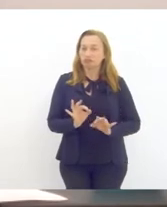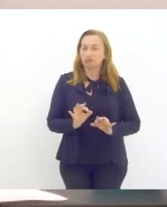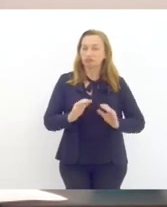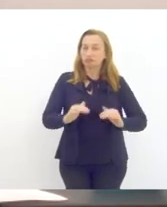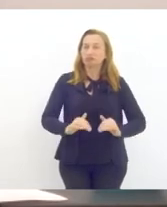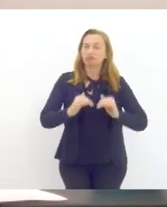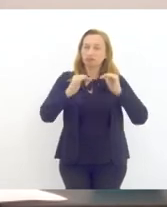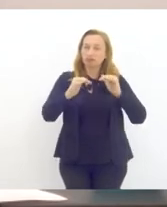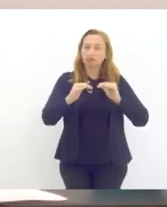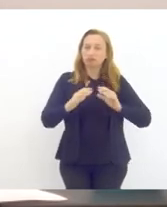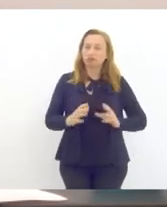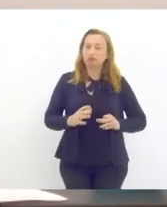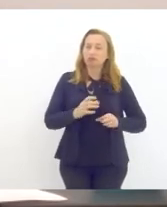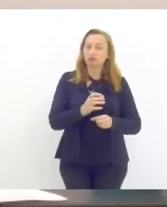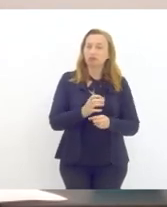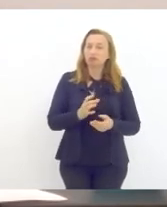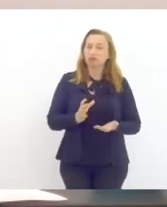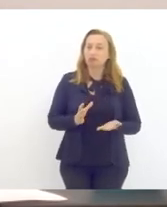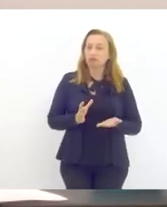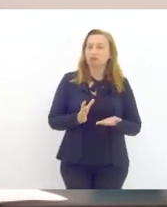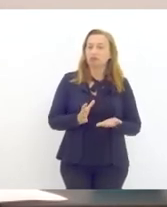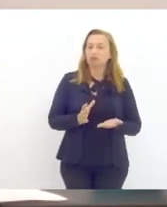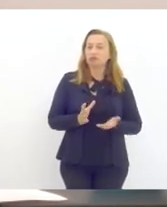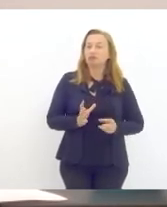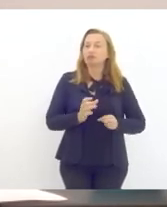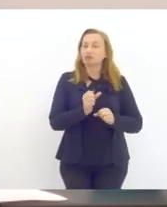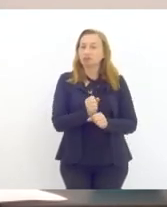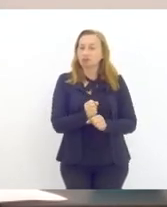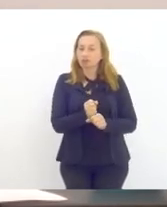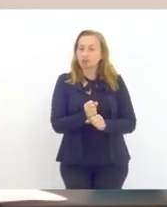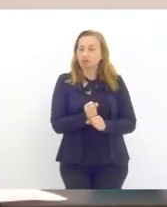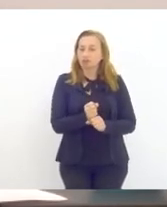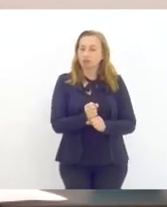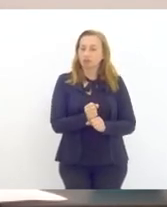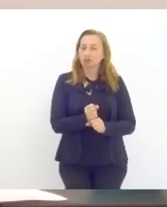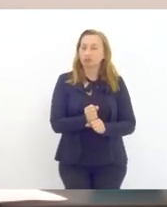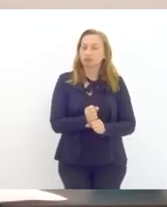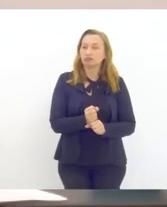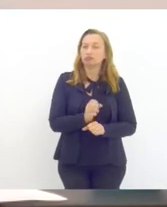de Contas do Estado, que o deputado Flávio Serafini acabou de ler,